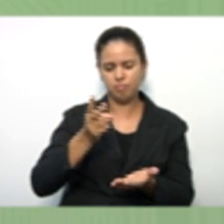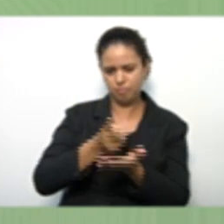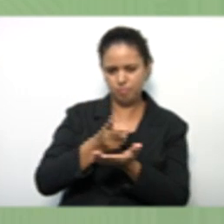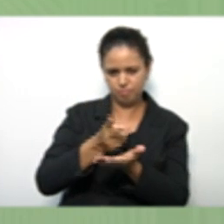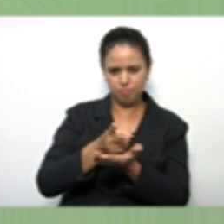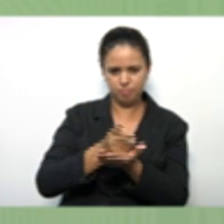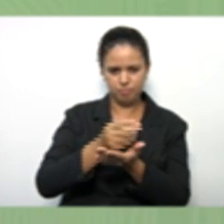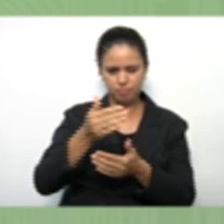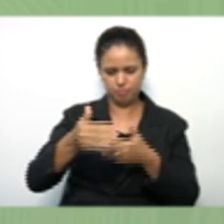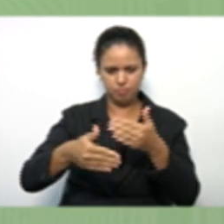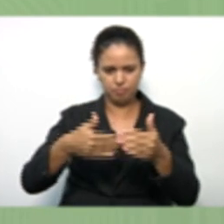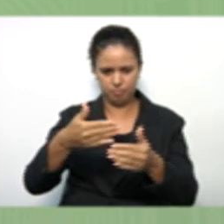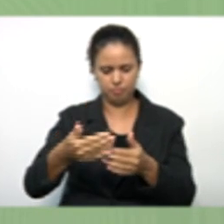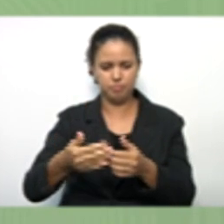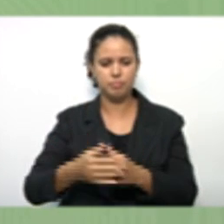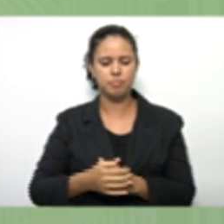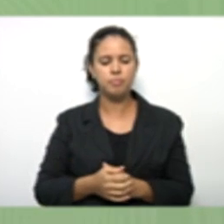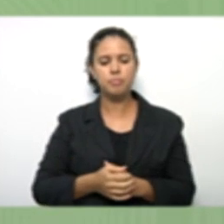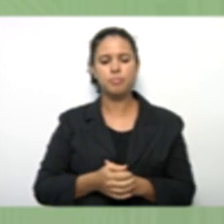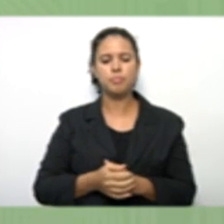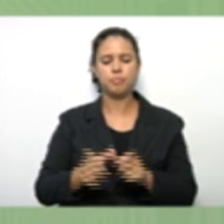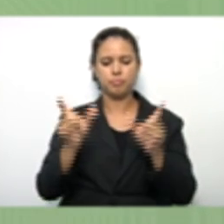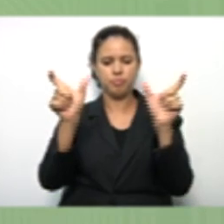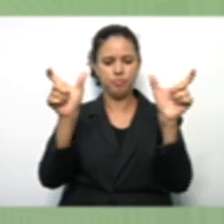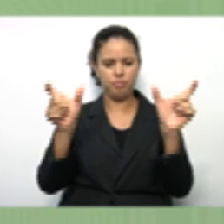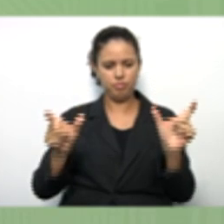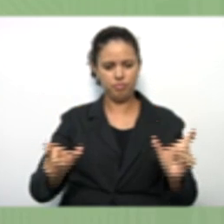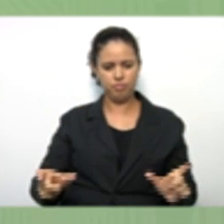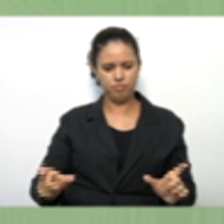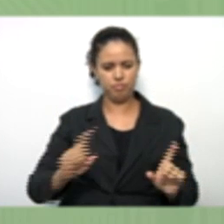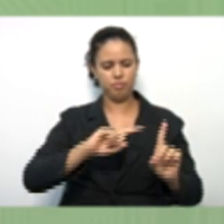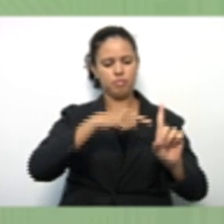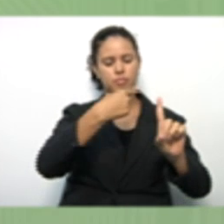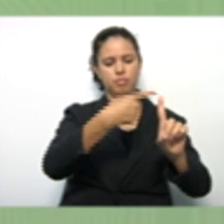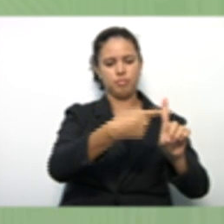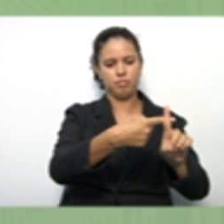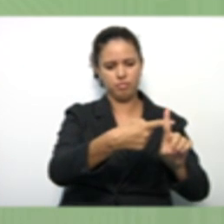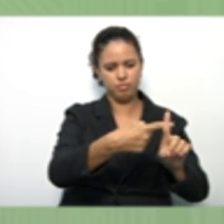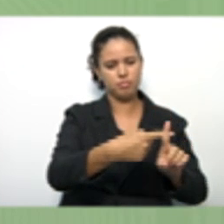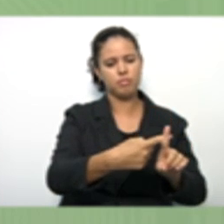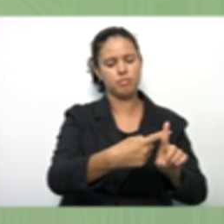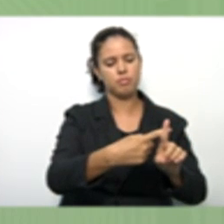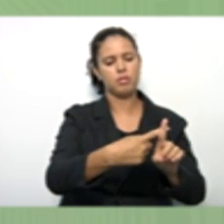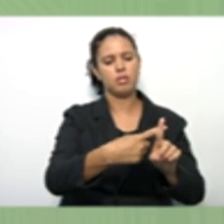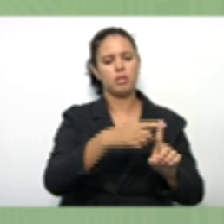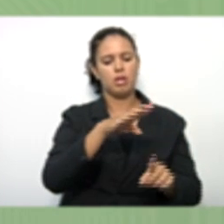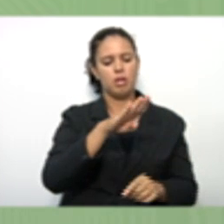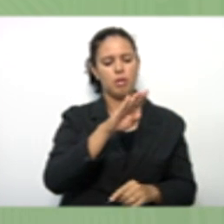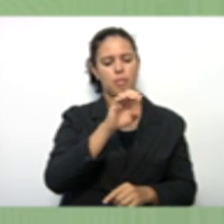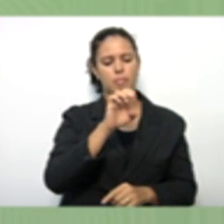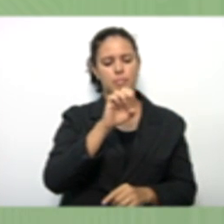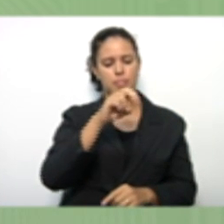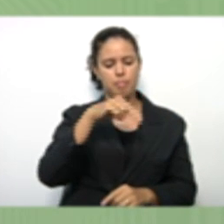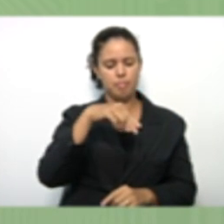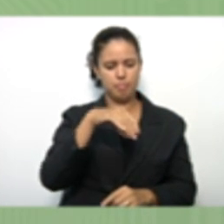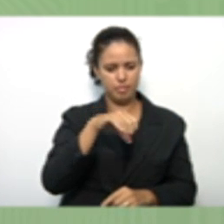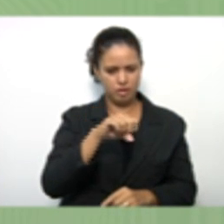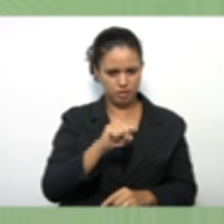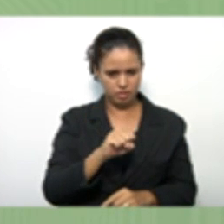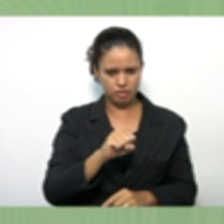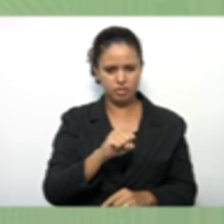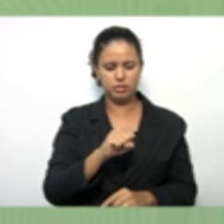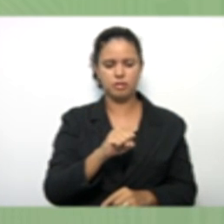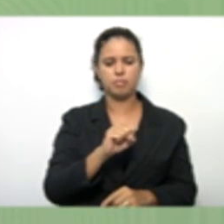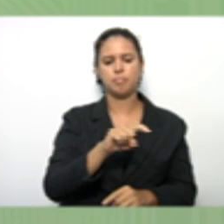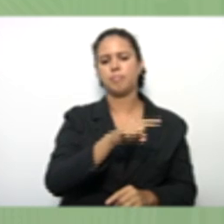hoje. Então, composição do patrimônio, como nós falamos e foi falado na externa aí, é formado pelo ativo e pelo passivo.